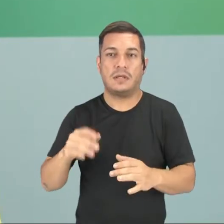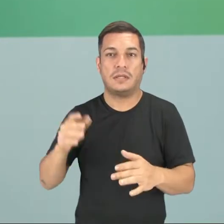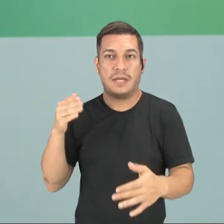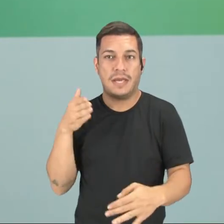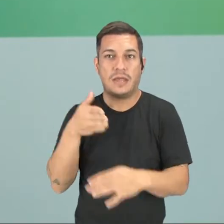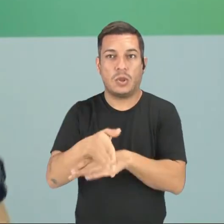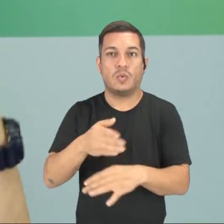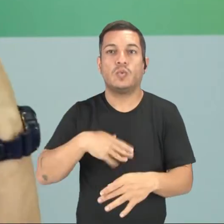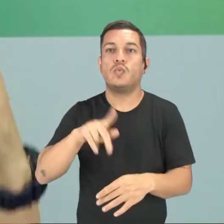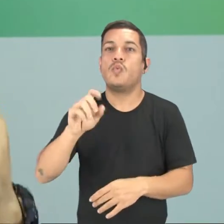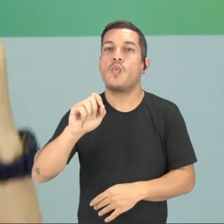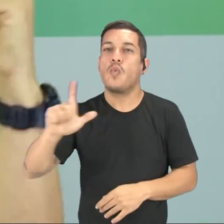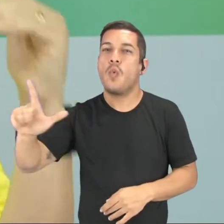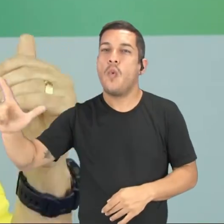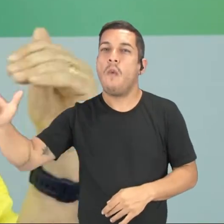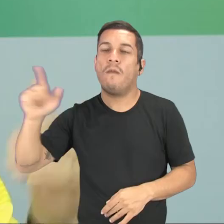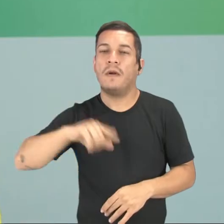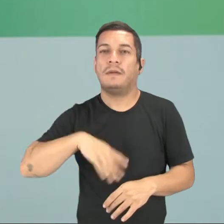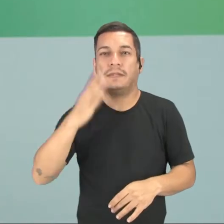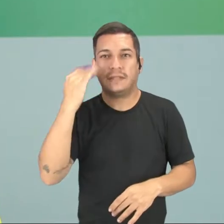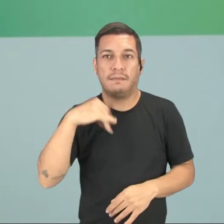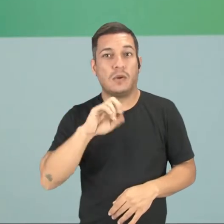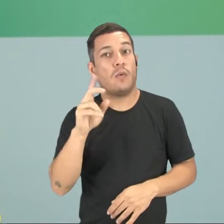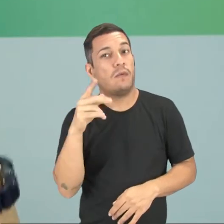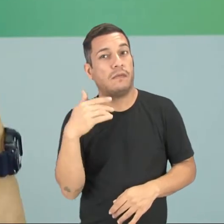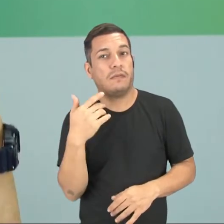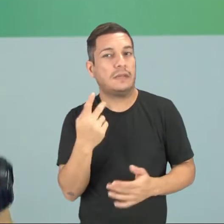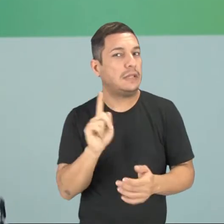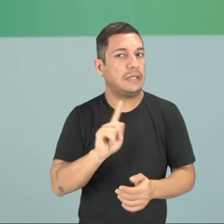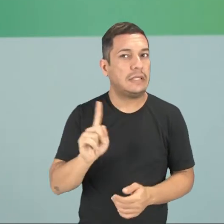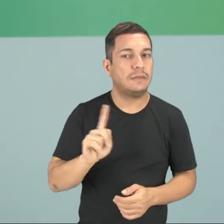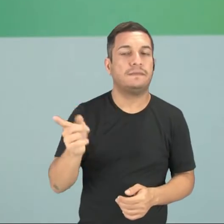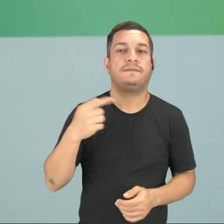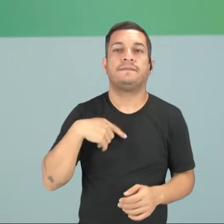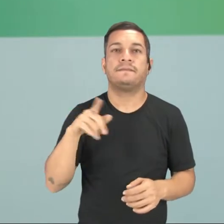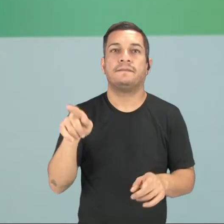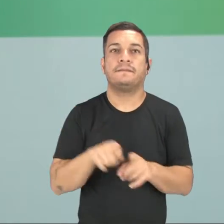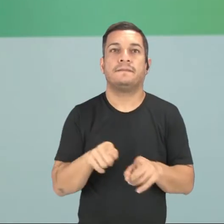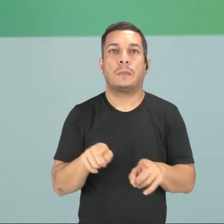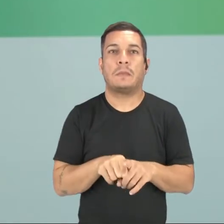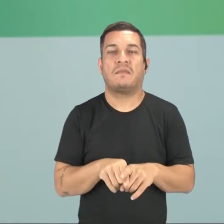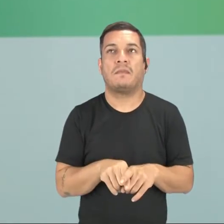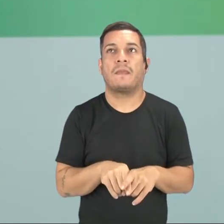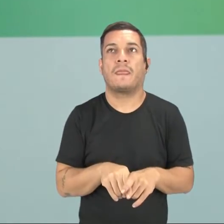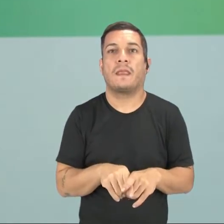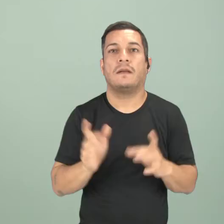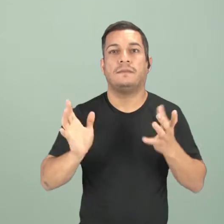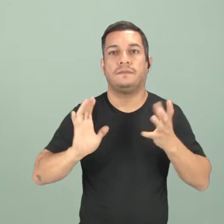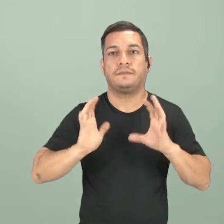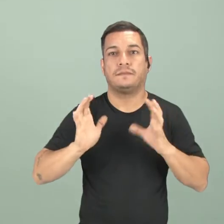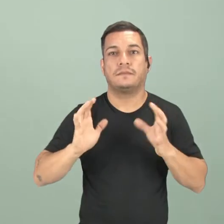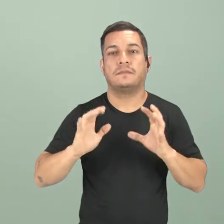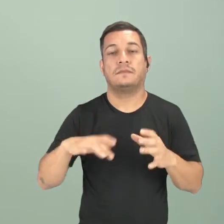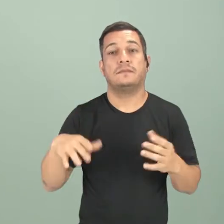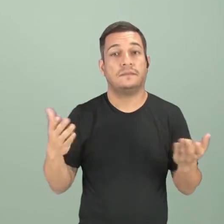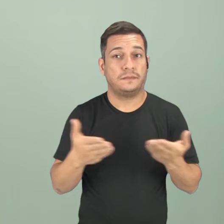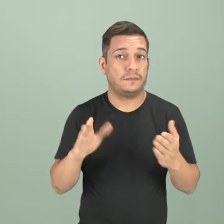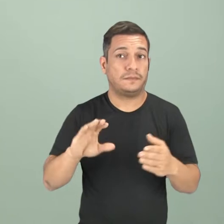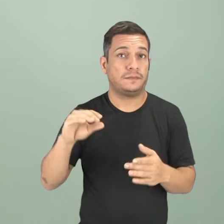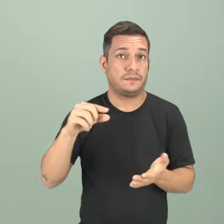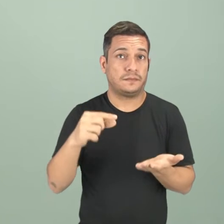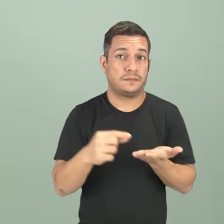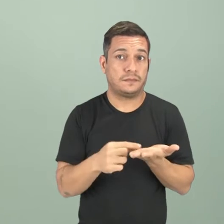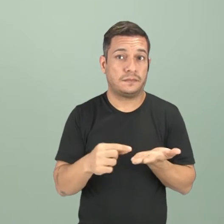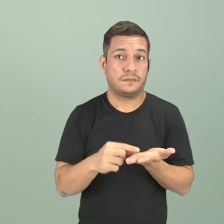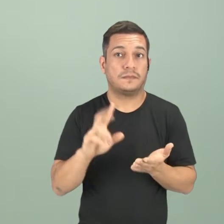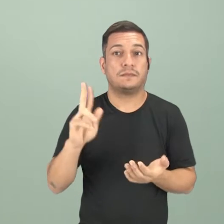gol ou não, para saber se foi gol ou não. Então, além dessa questão também da bola chipada, hoje no futebol a